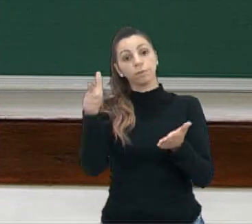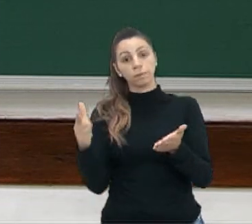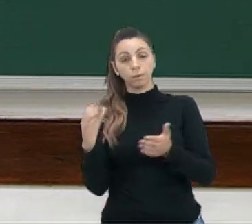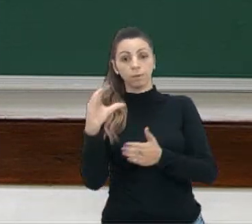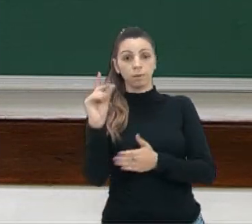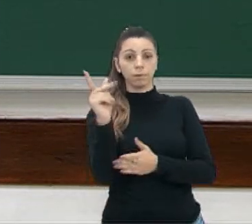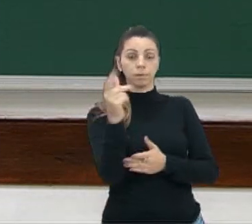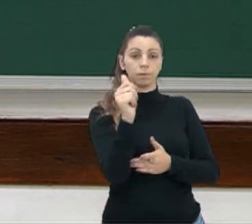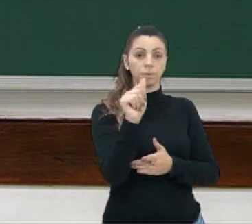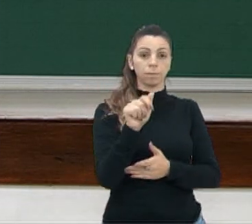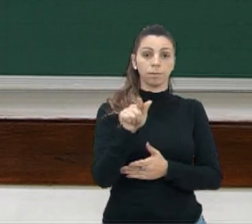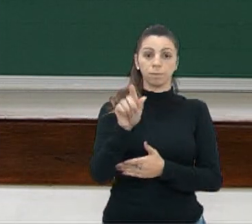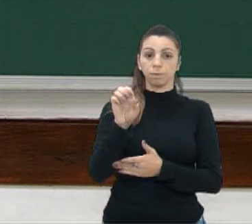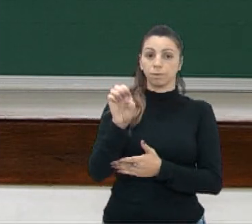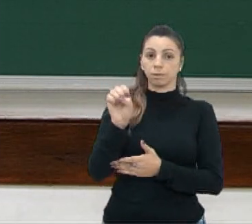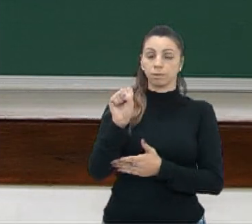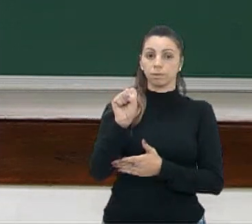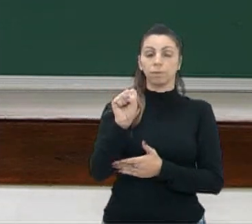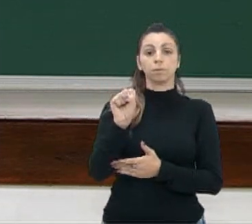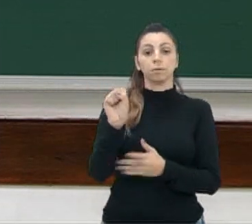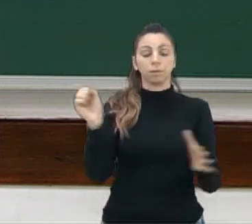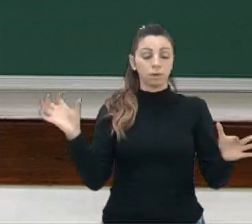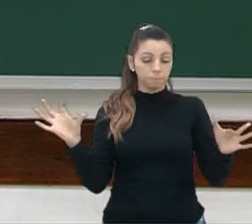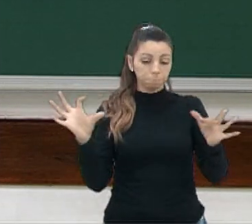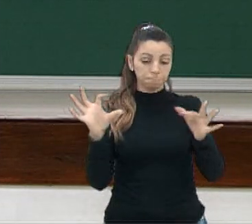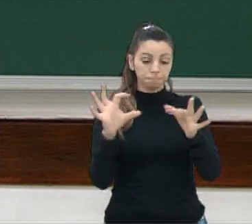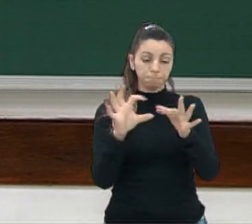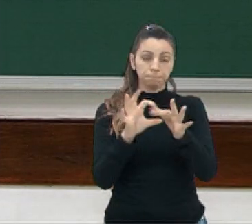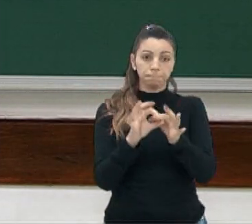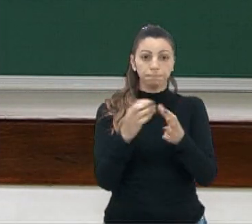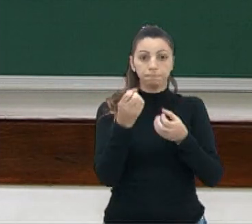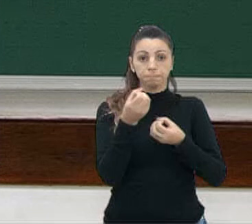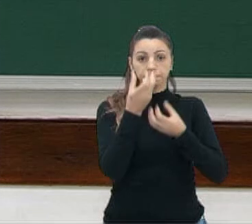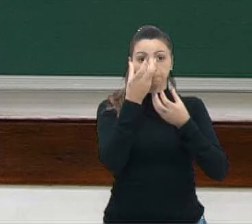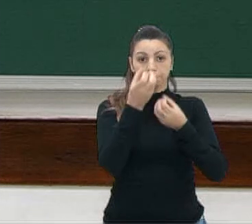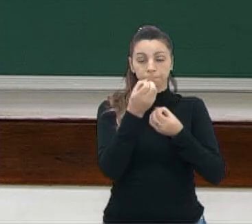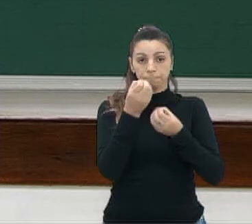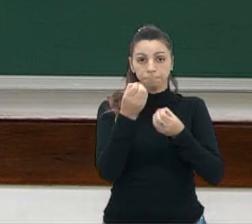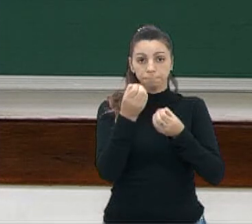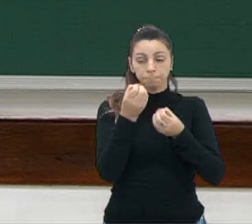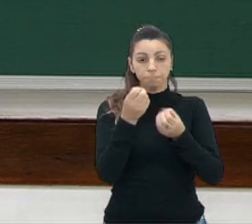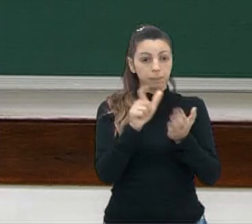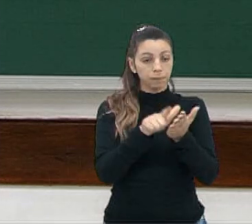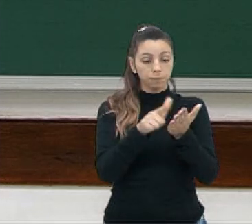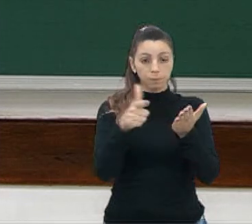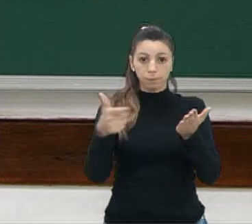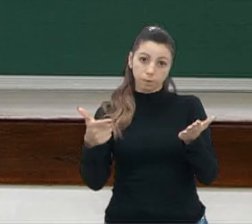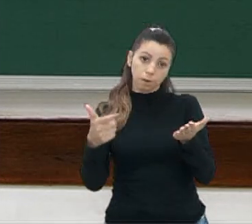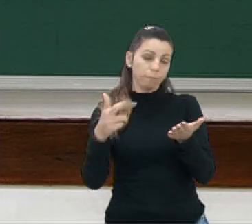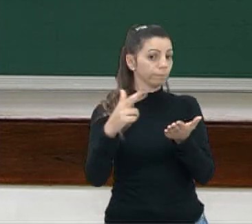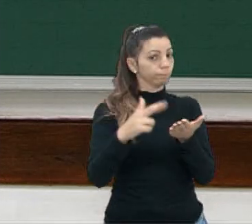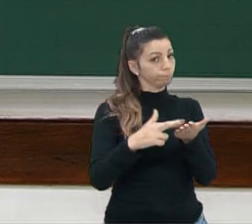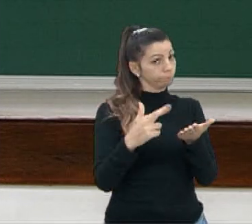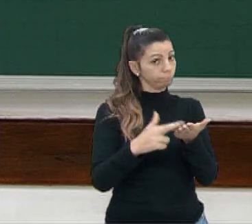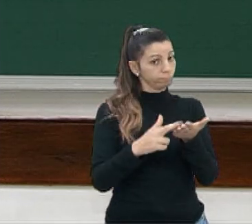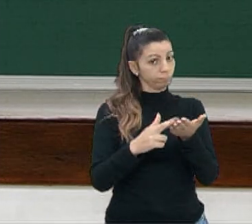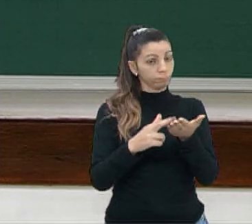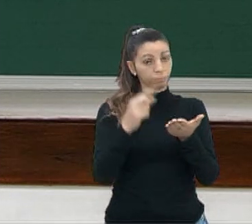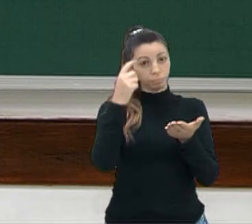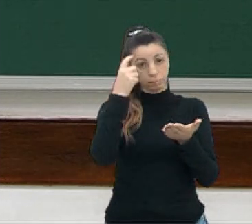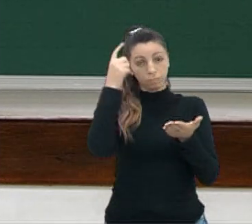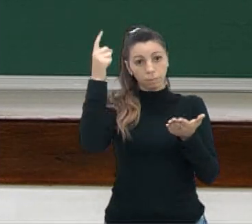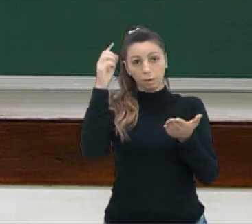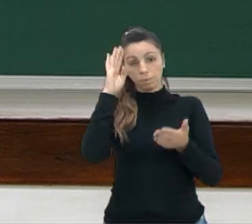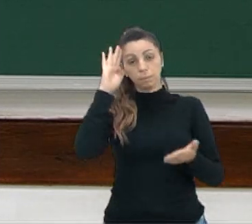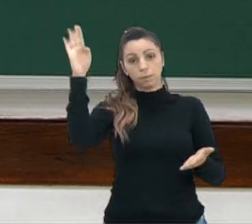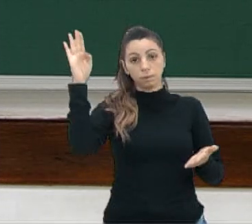vem sempre aliada àquilo que está sendo informado nesse periódico, nesse jornal, nessa revista. Essa é a ideia,